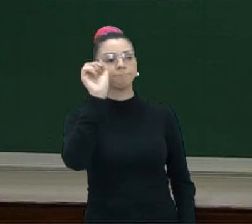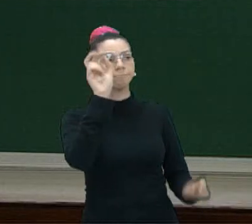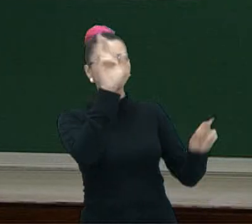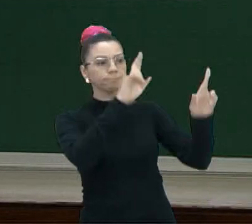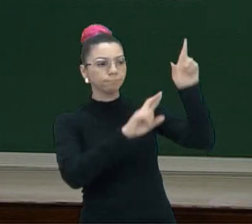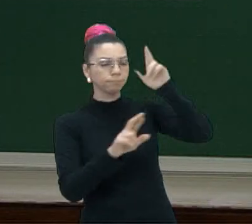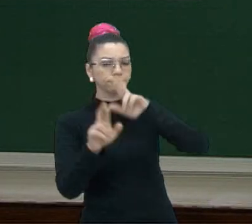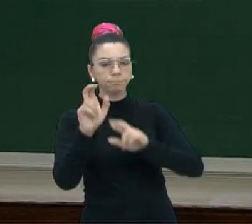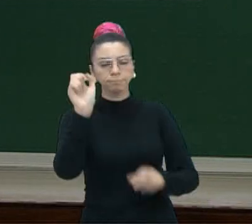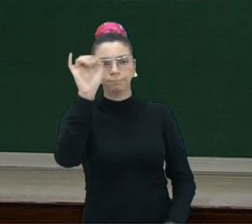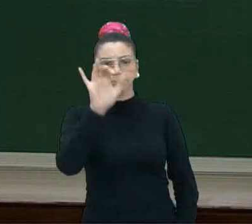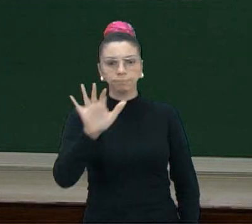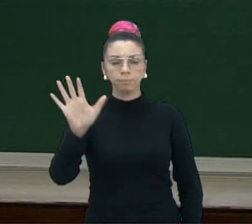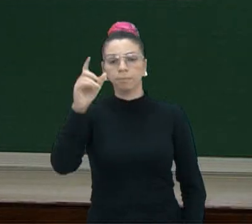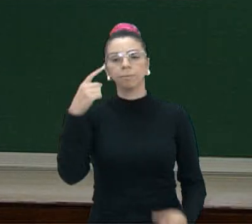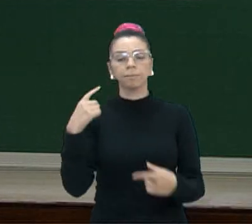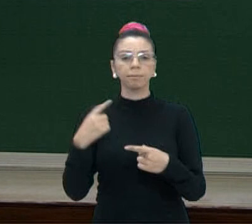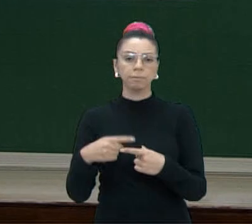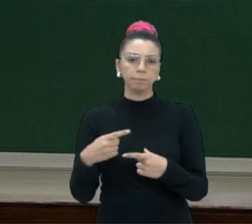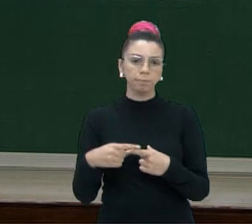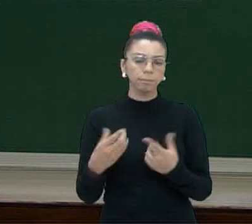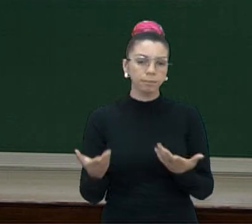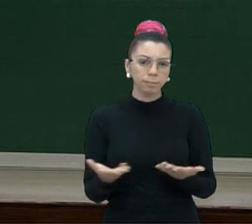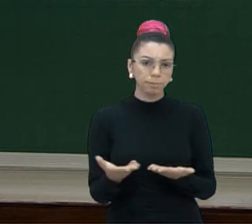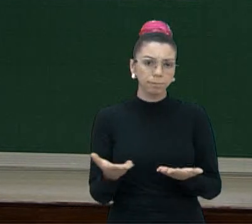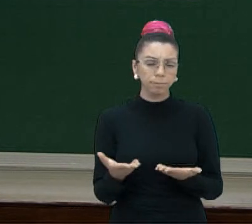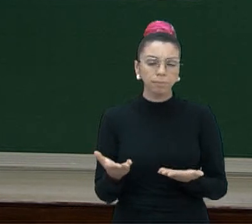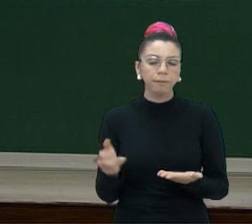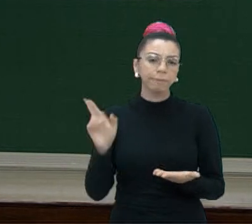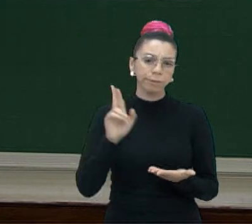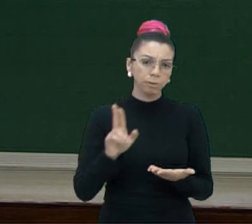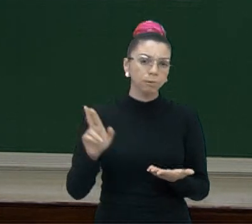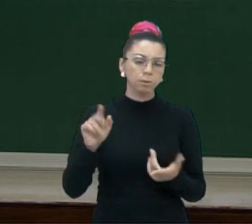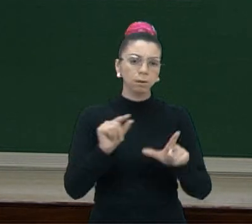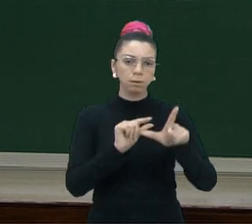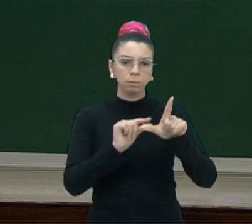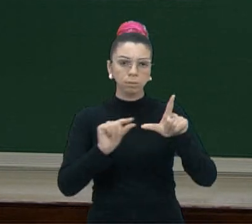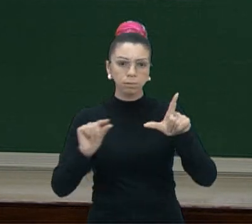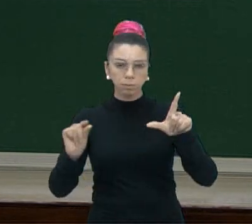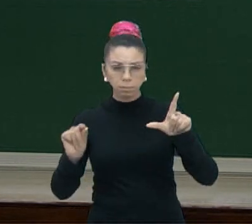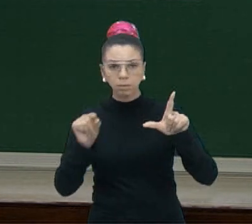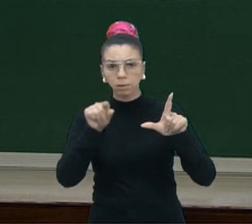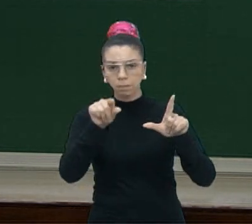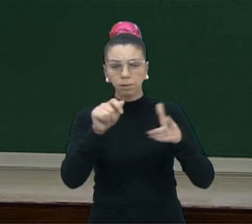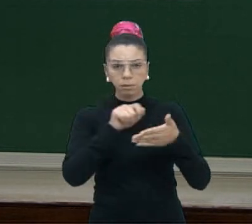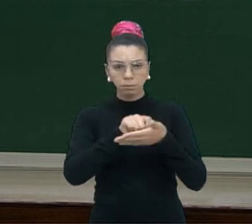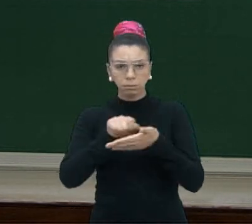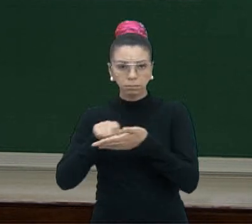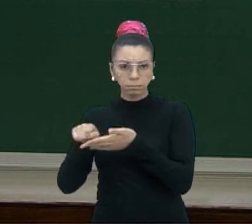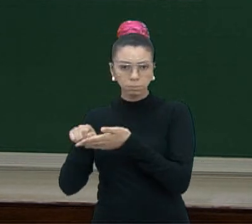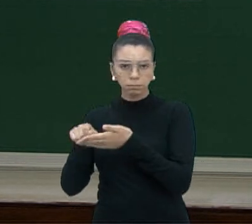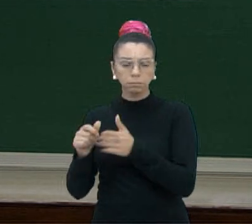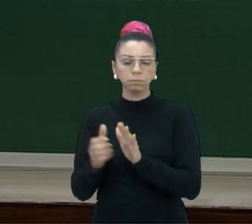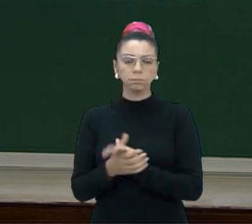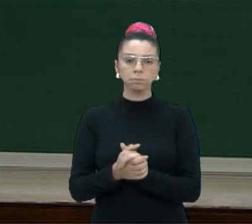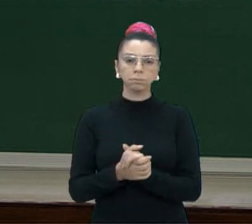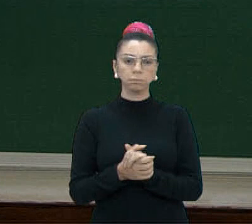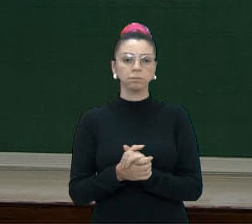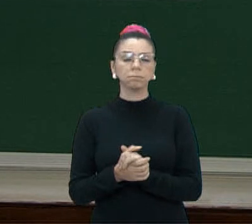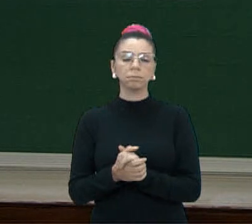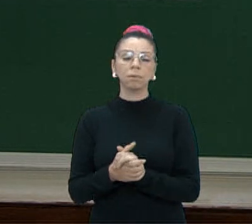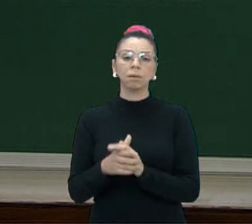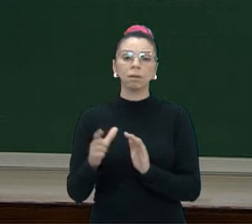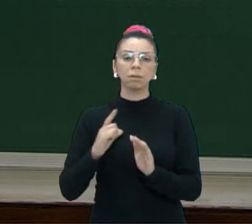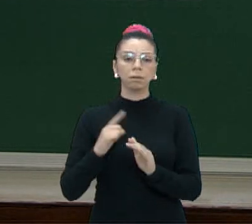as imagens. Por quê? Porque agora nós vamos utilizar as legendas que vocês escreveram. Então, nós tivemos aí